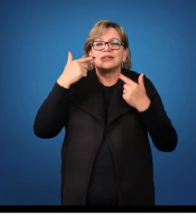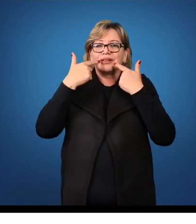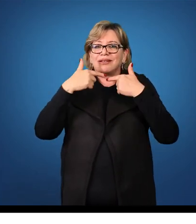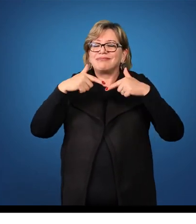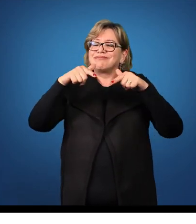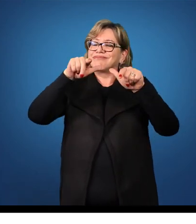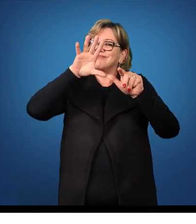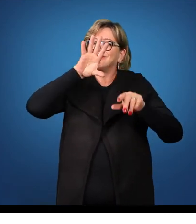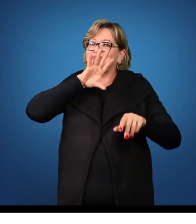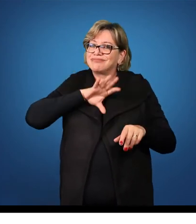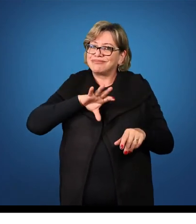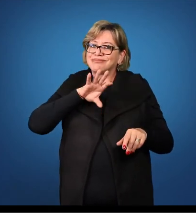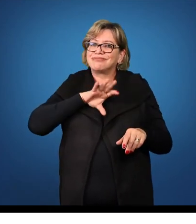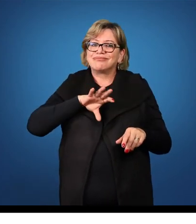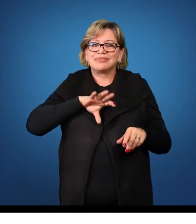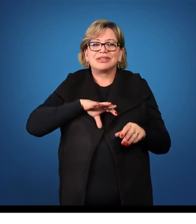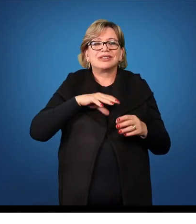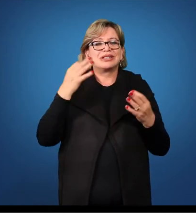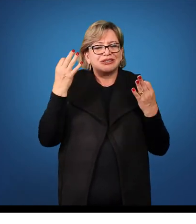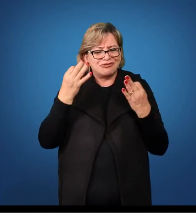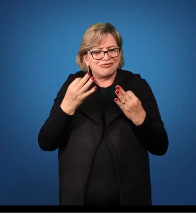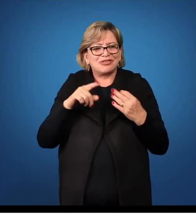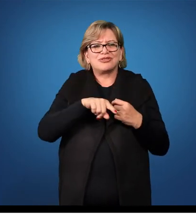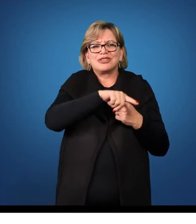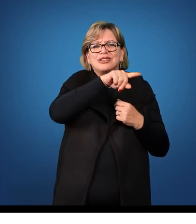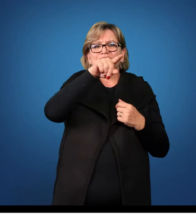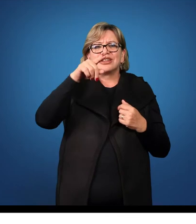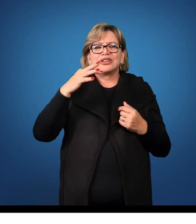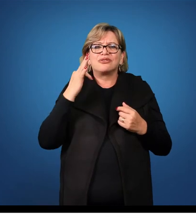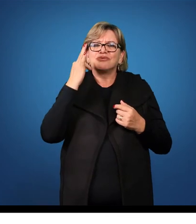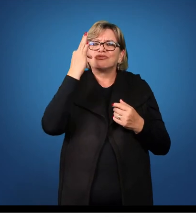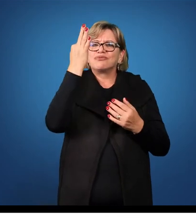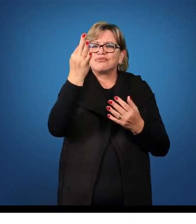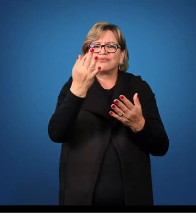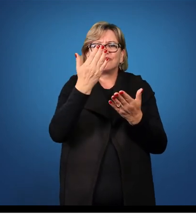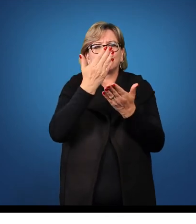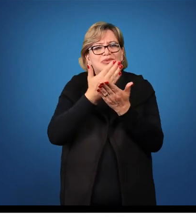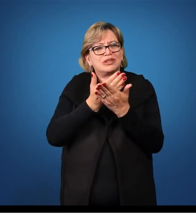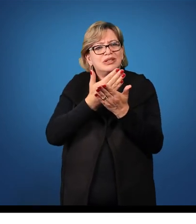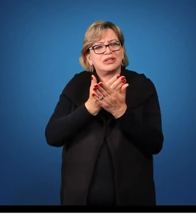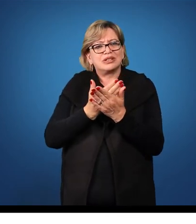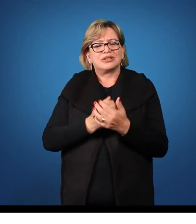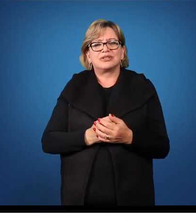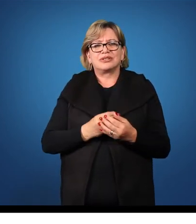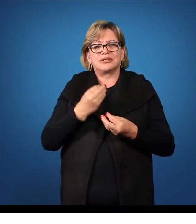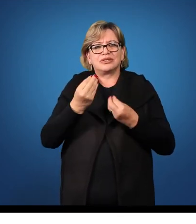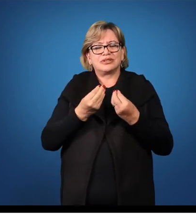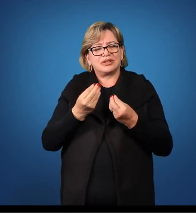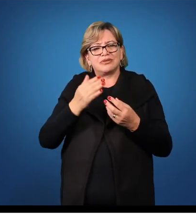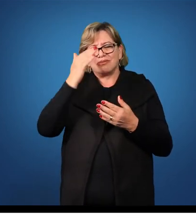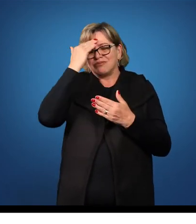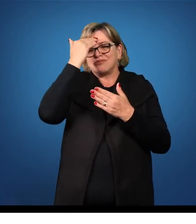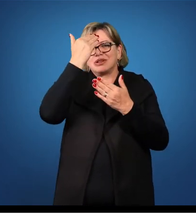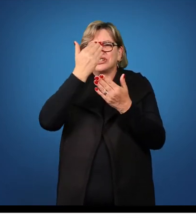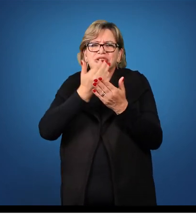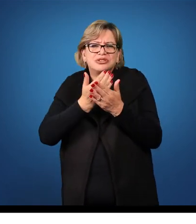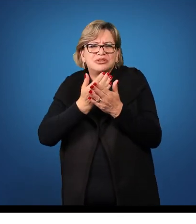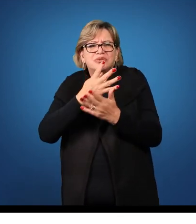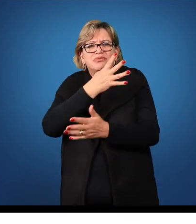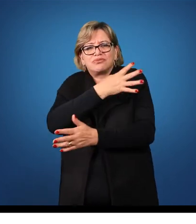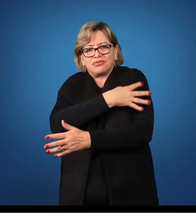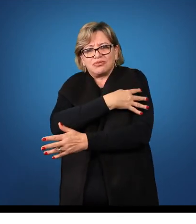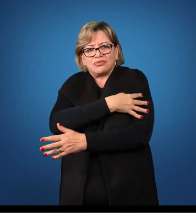que certamente vocês retoma estudaram aí logo mais à frente acredito que no 4º